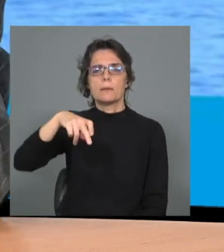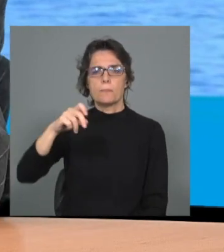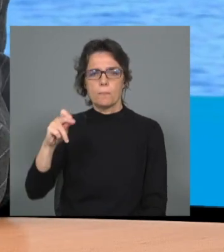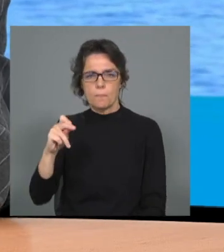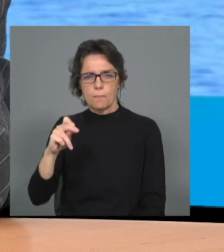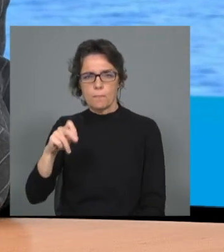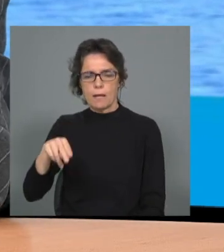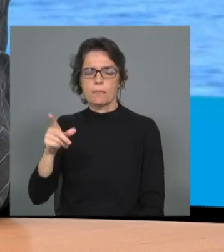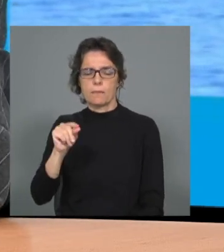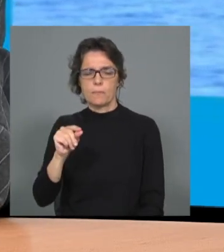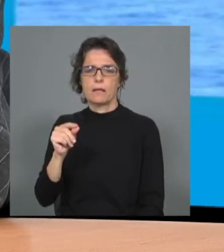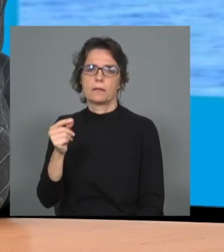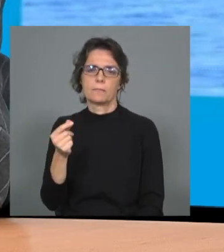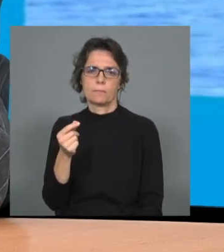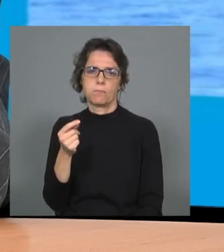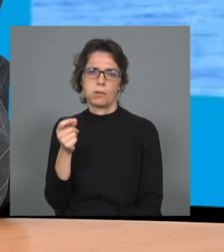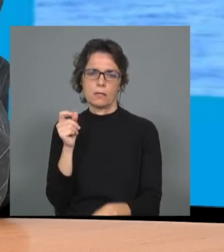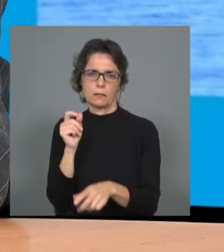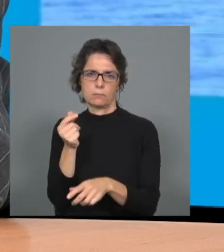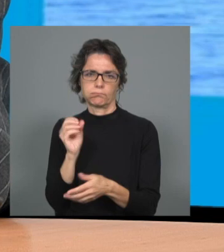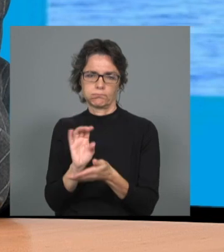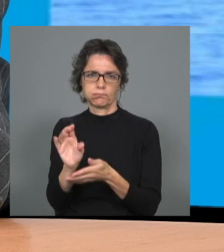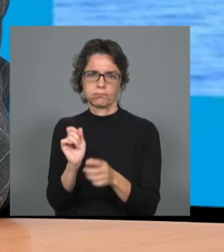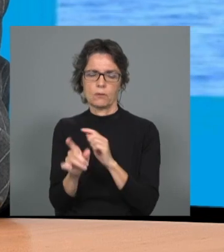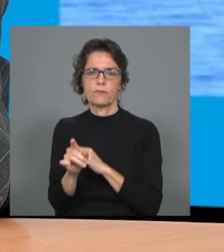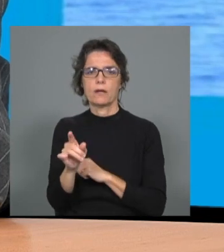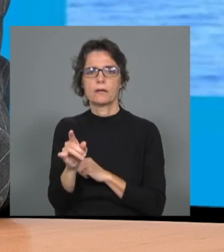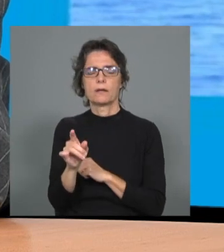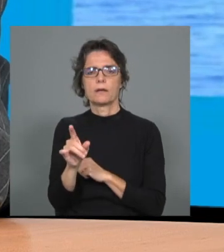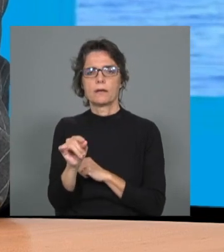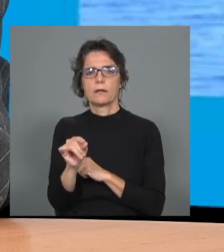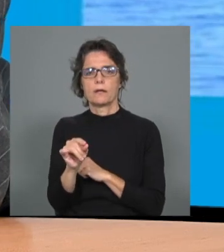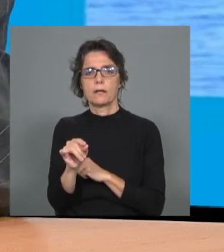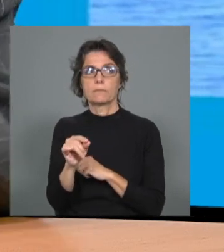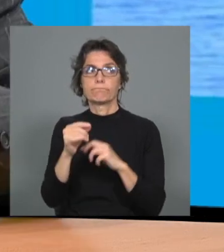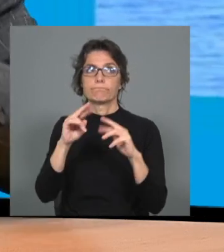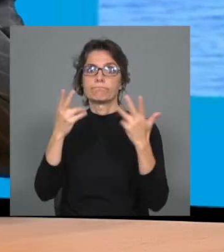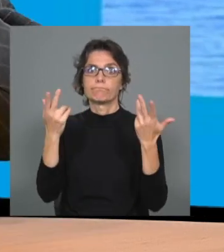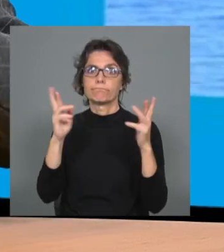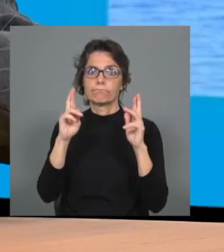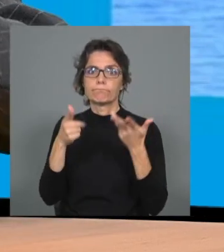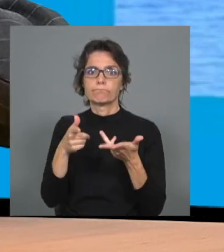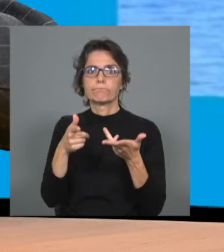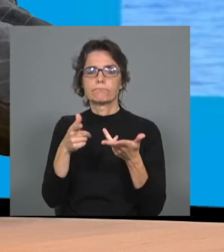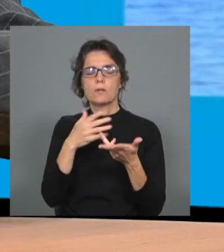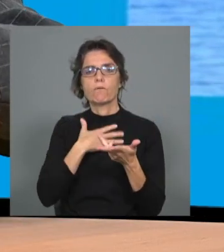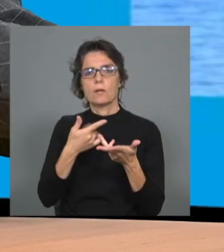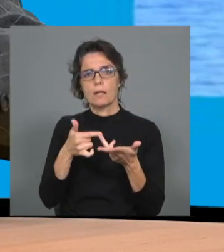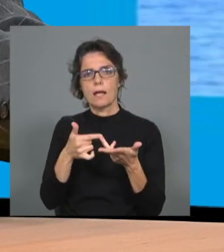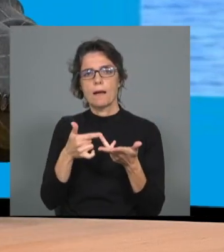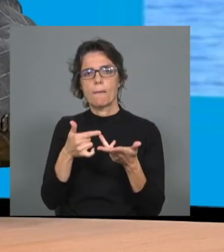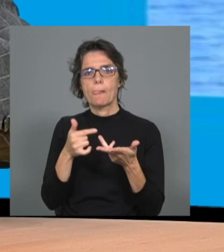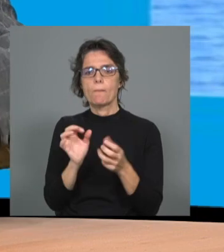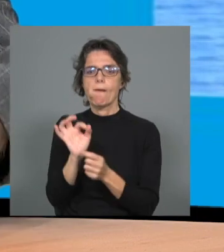será tudo garantido e pronto, e nós vamos procurar fazer na perspectiva de contribuir para